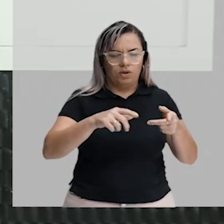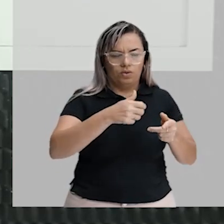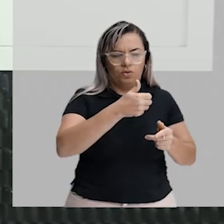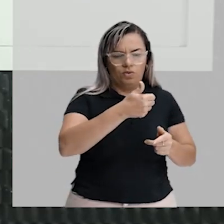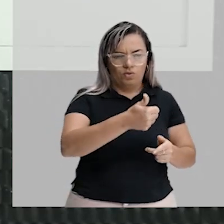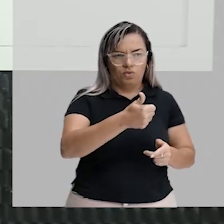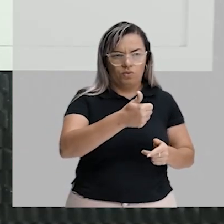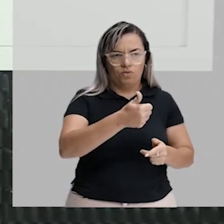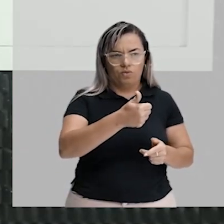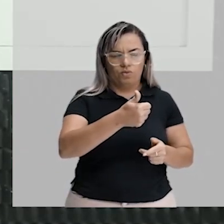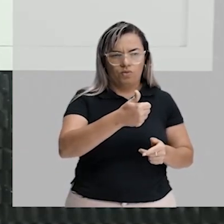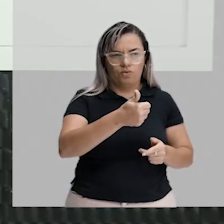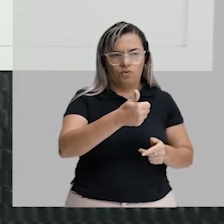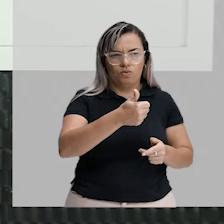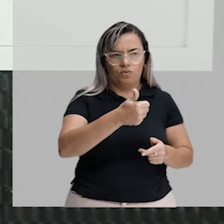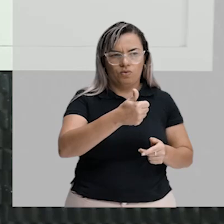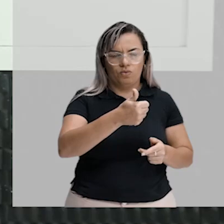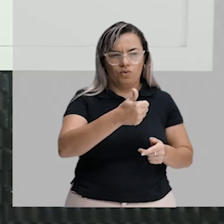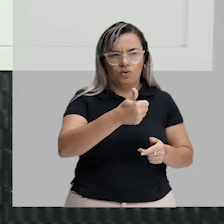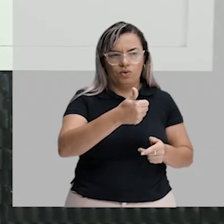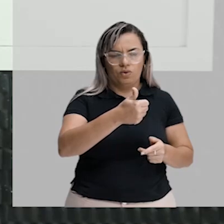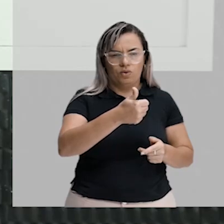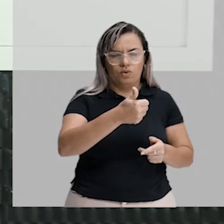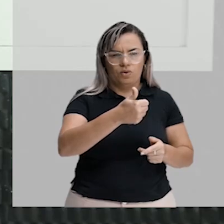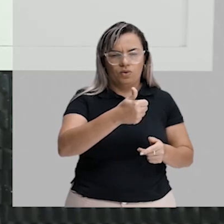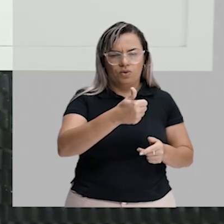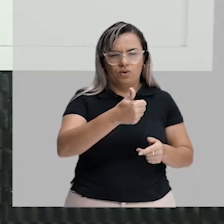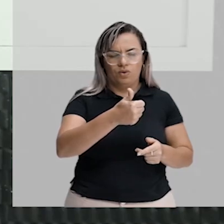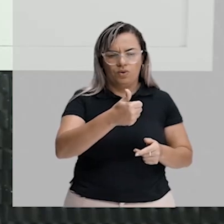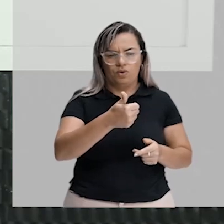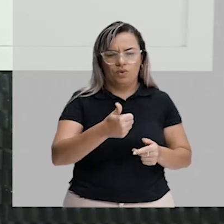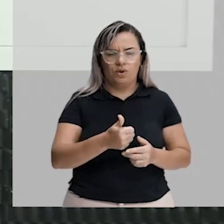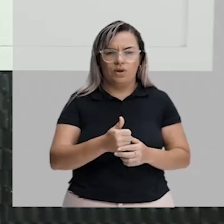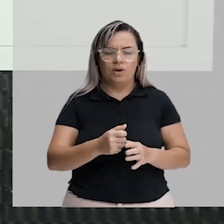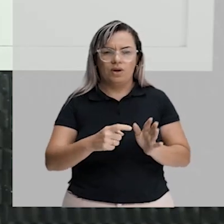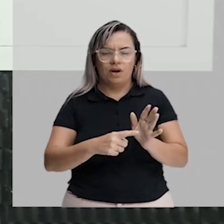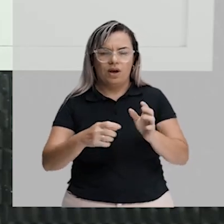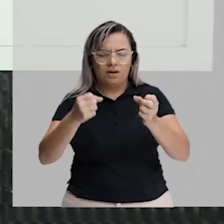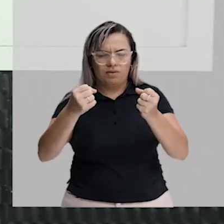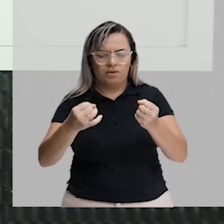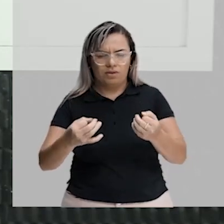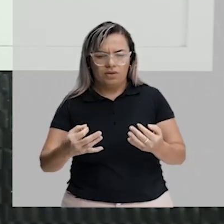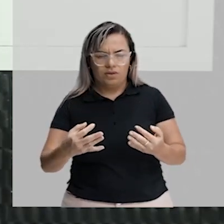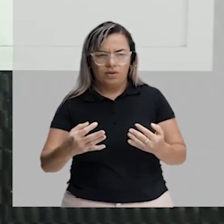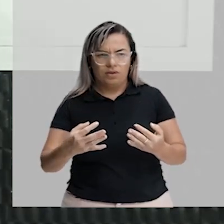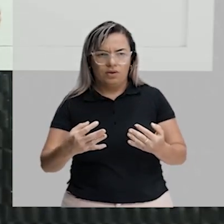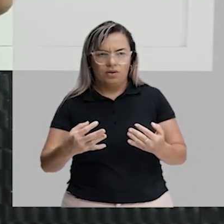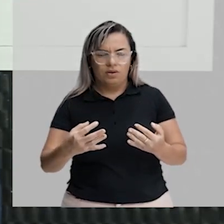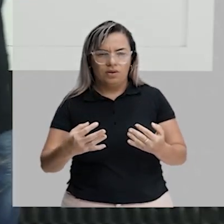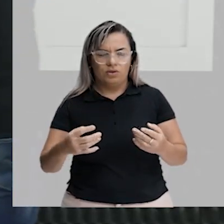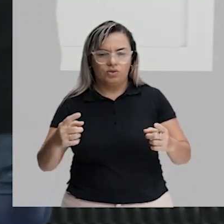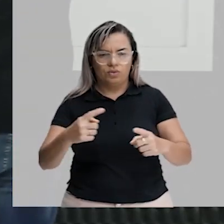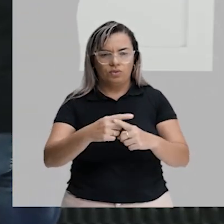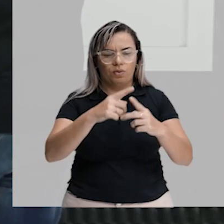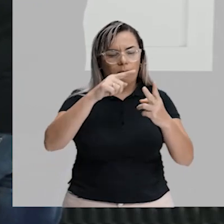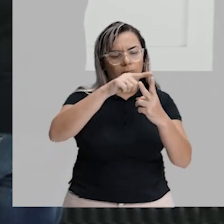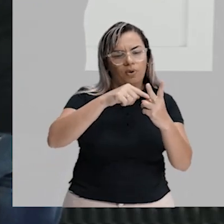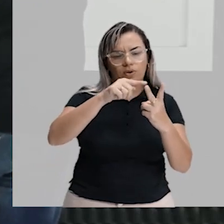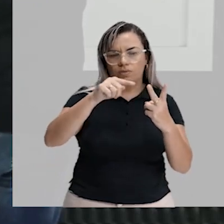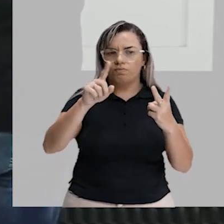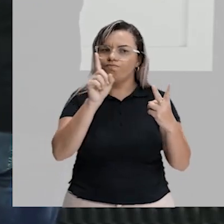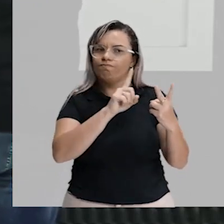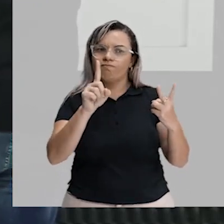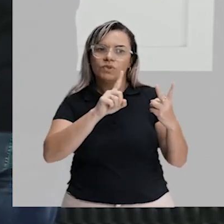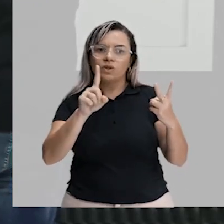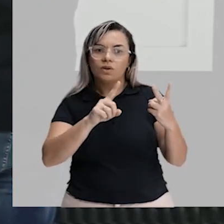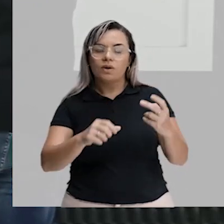quê? Porque se fosse raiz, o valor numérico seria 0. Tá? Vamos calcular o P2.